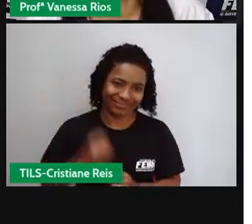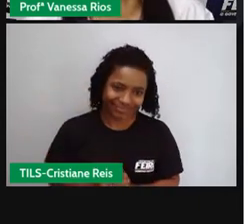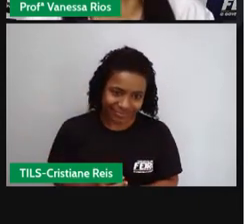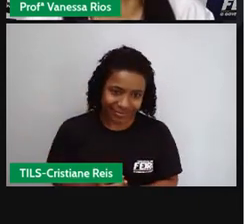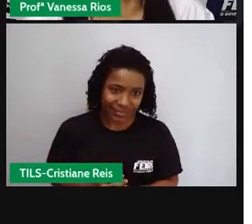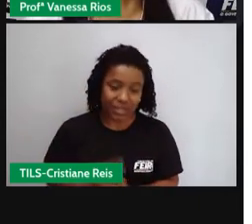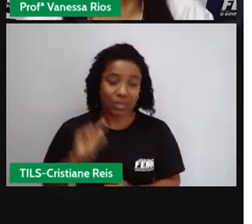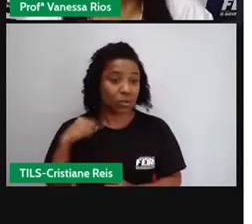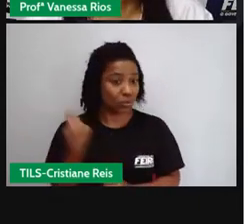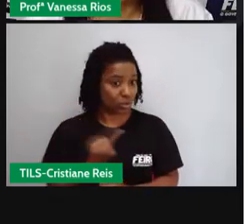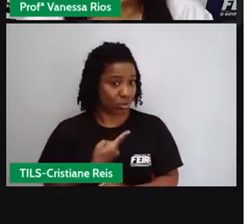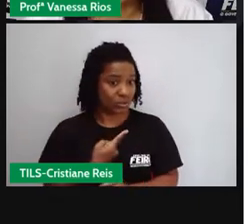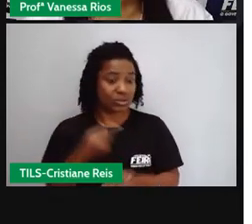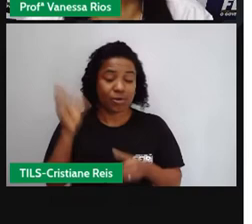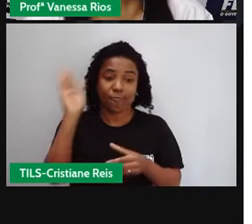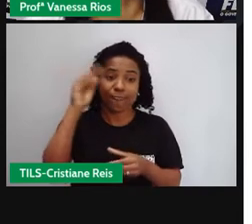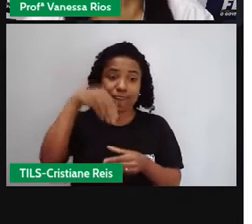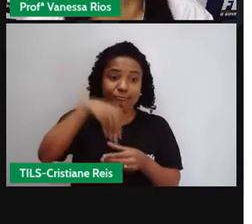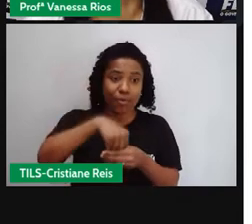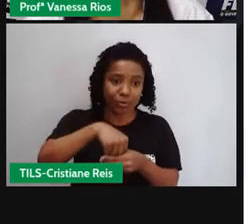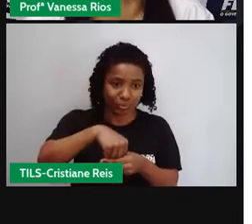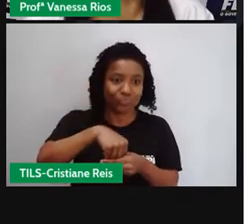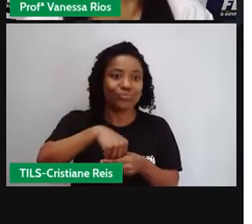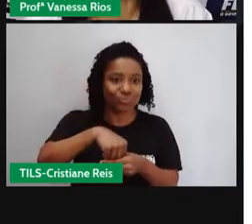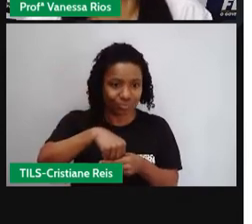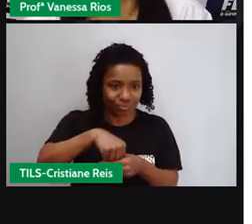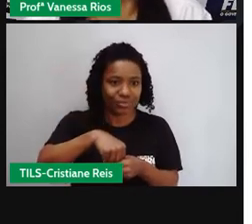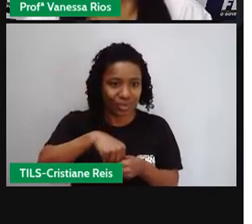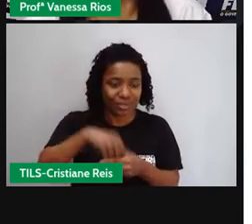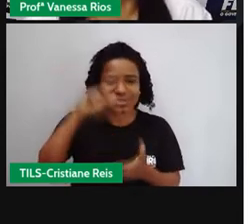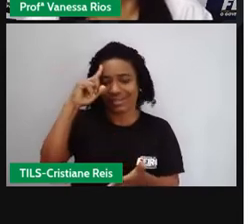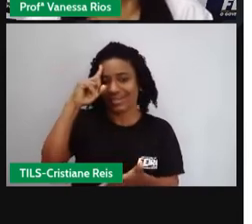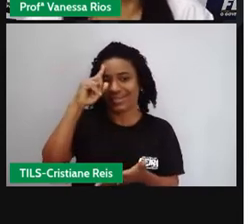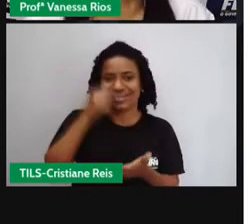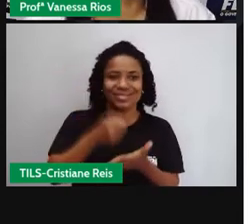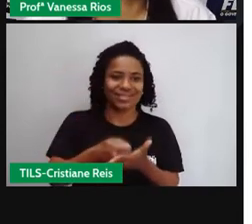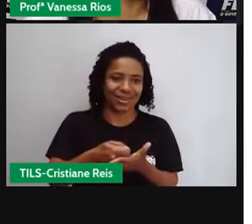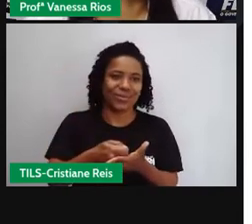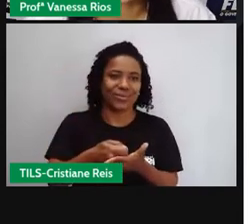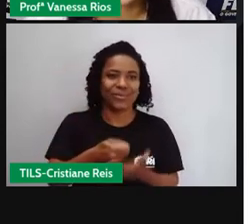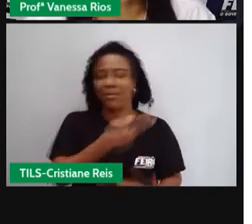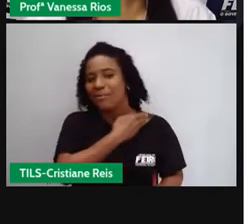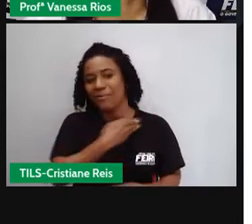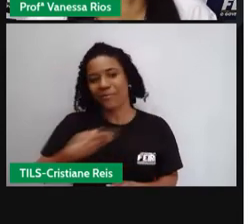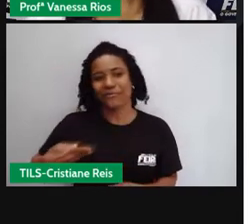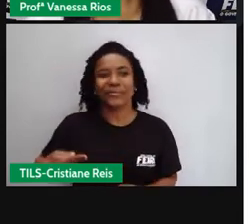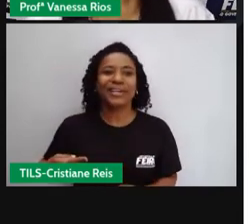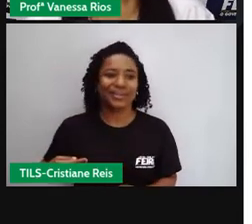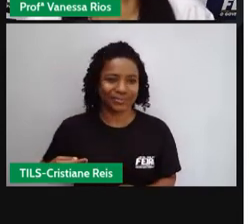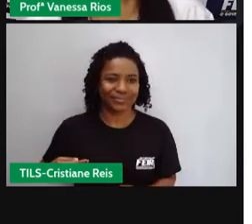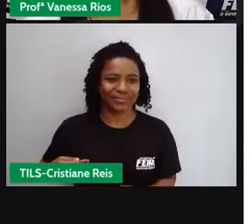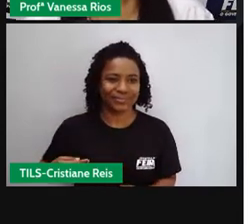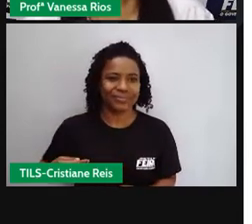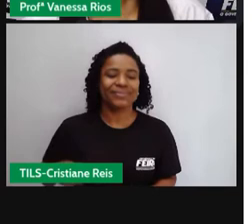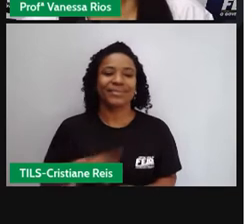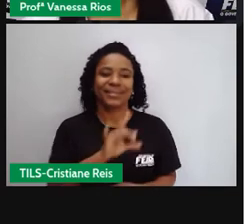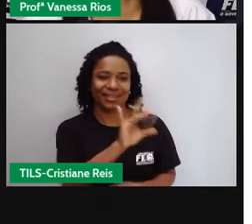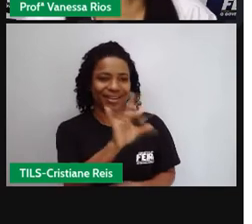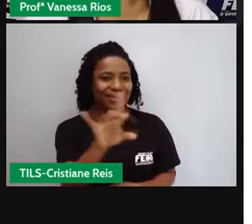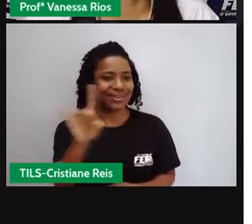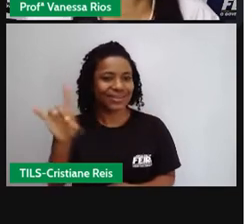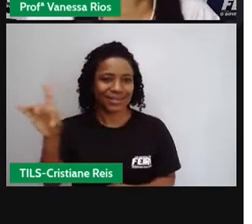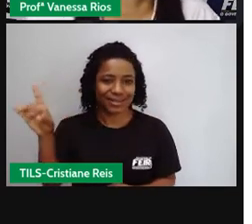está escolhendo os nossos governantes e demonstrando aí o poder que é da população.